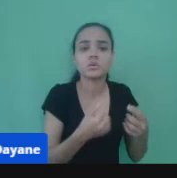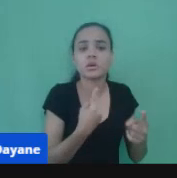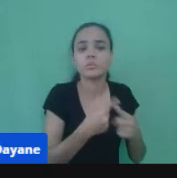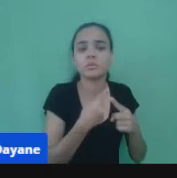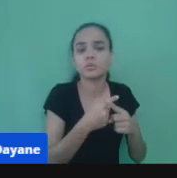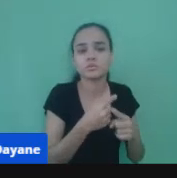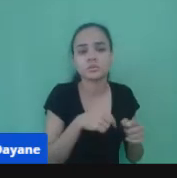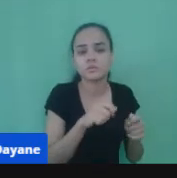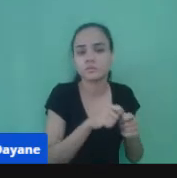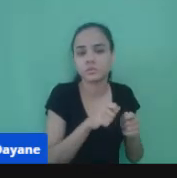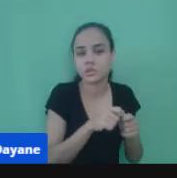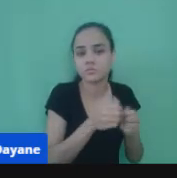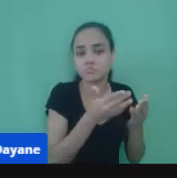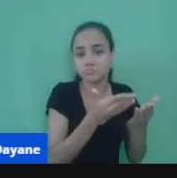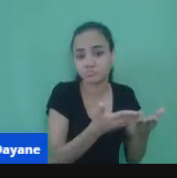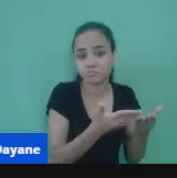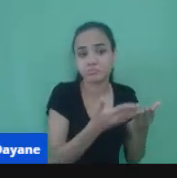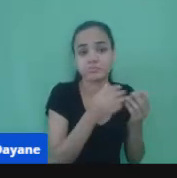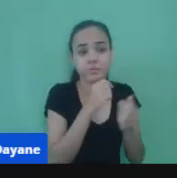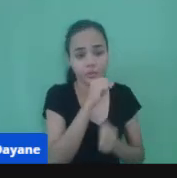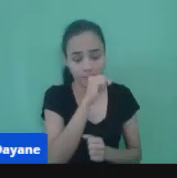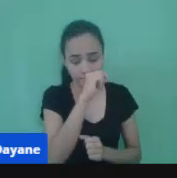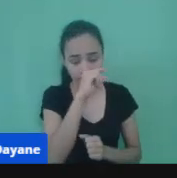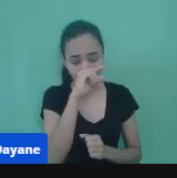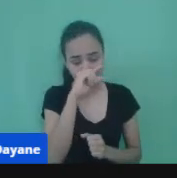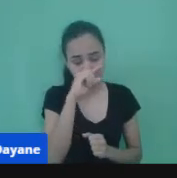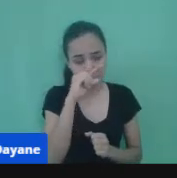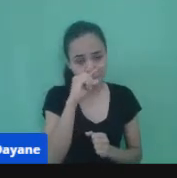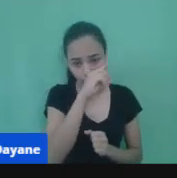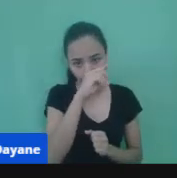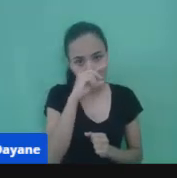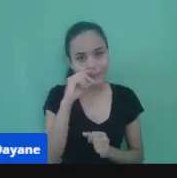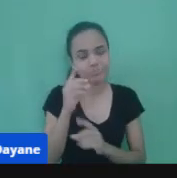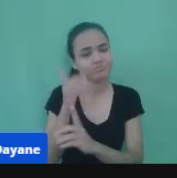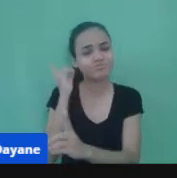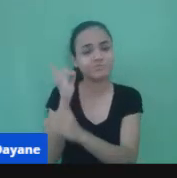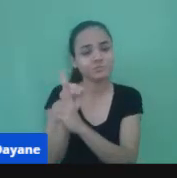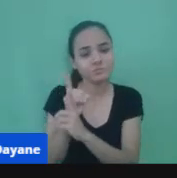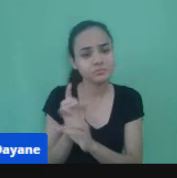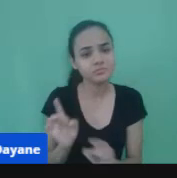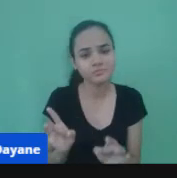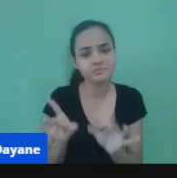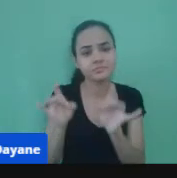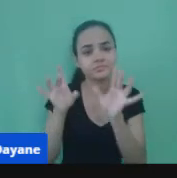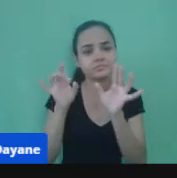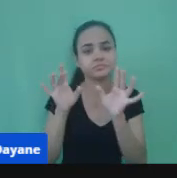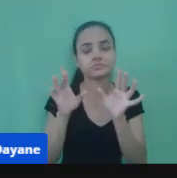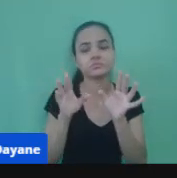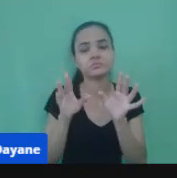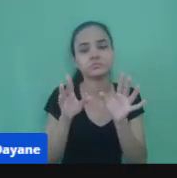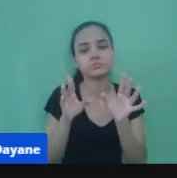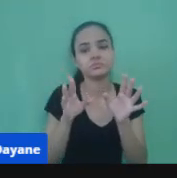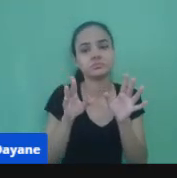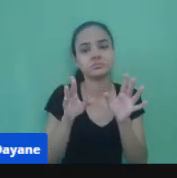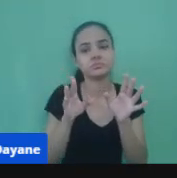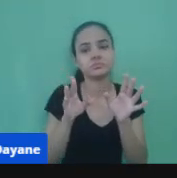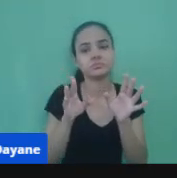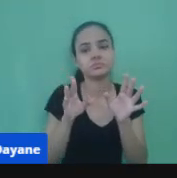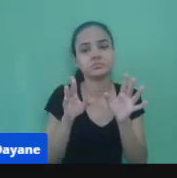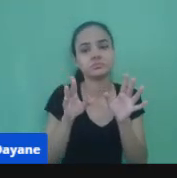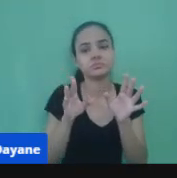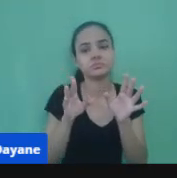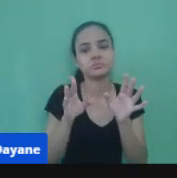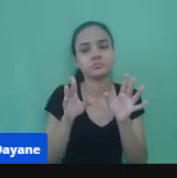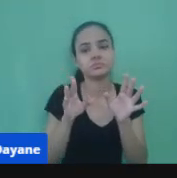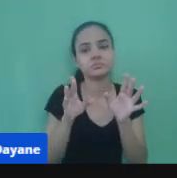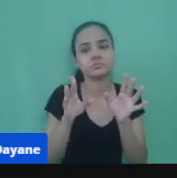Não encontramos nada específico, como eu falei, nas diretrizes curriculares, mas tem outro ponto interessante que vai aparecer ali, que